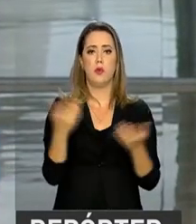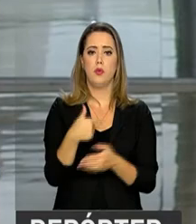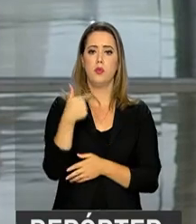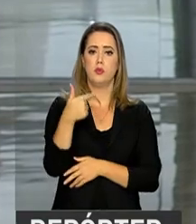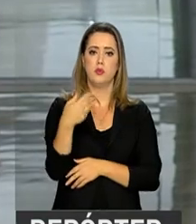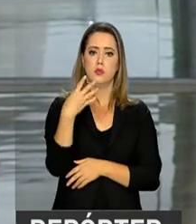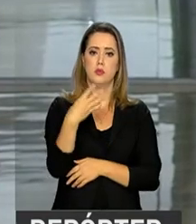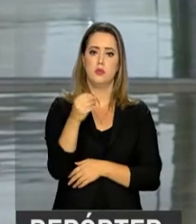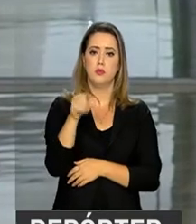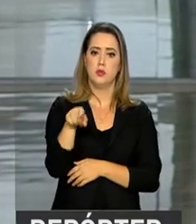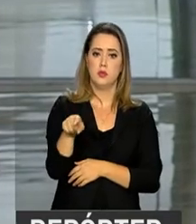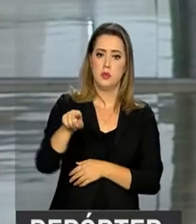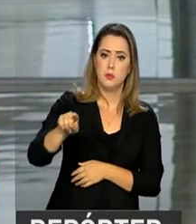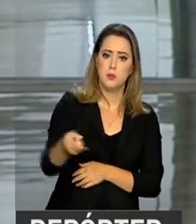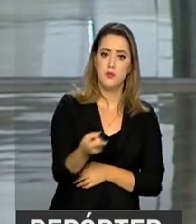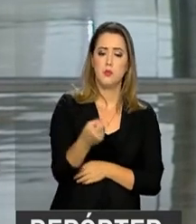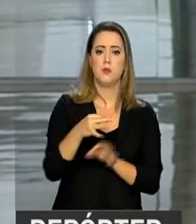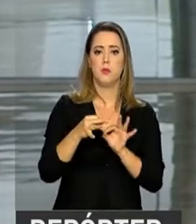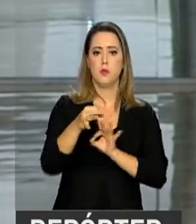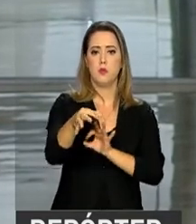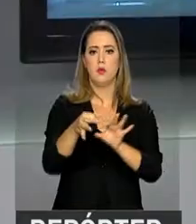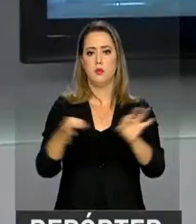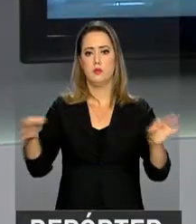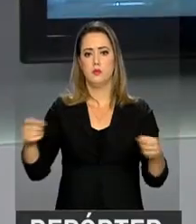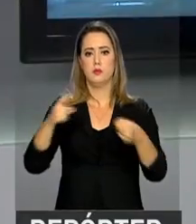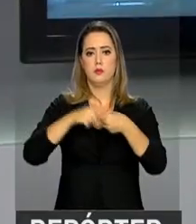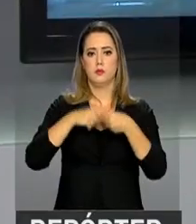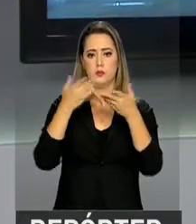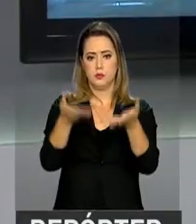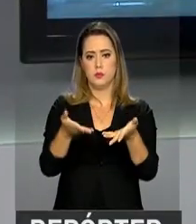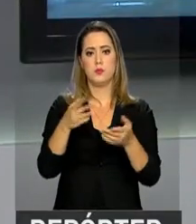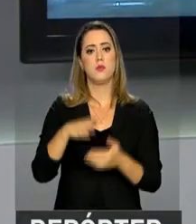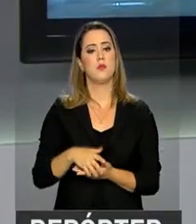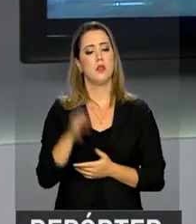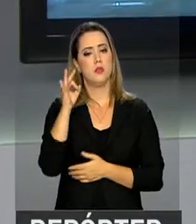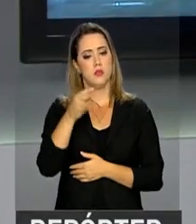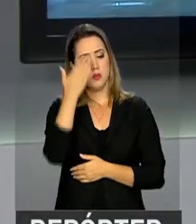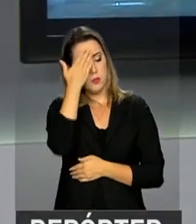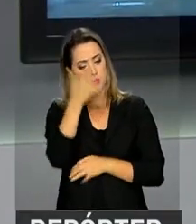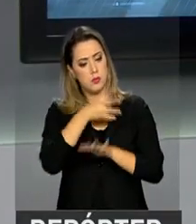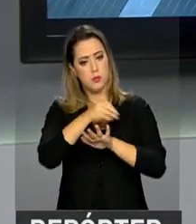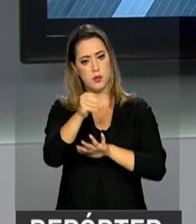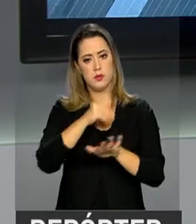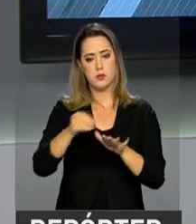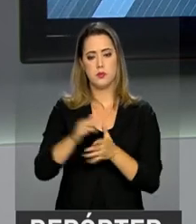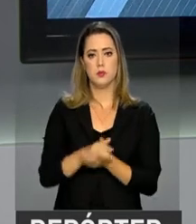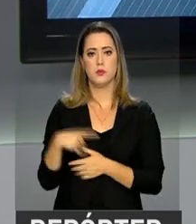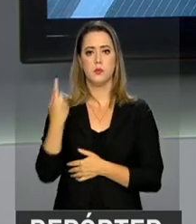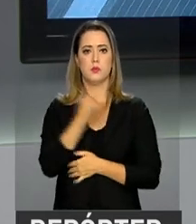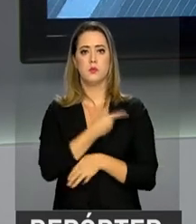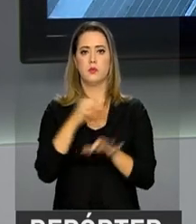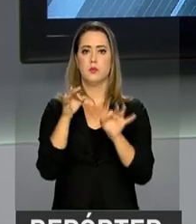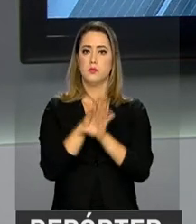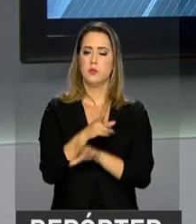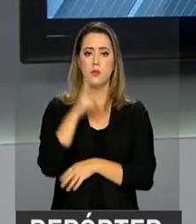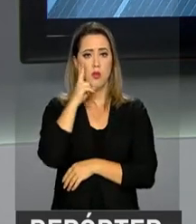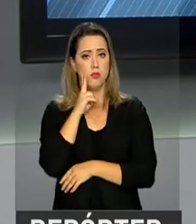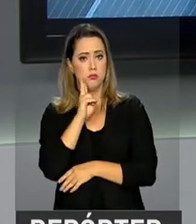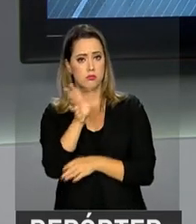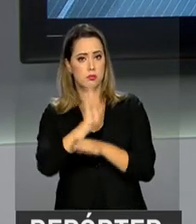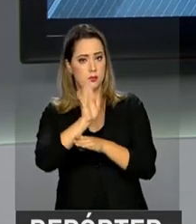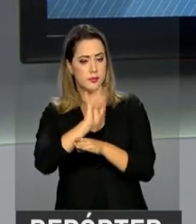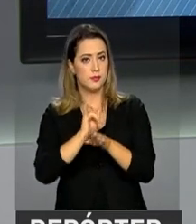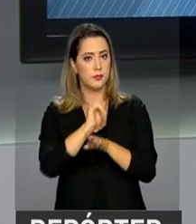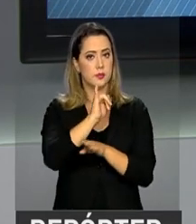mil hectares eu voto com você roberto acerto pablo muito obrigado pelas informações nós ficamos por aqui você pode rever